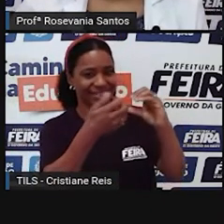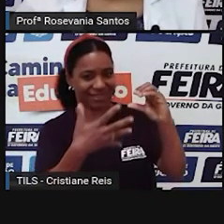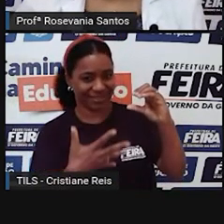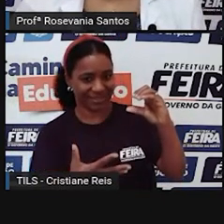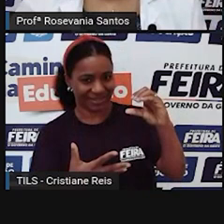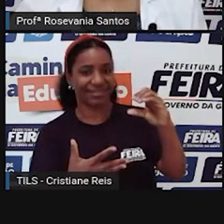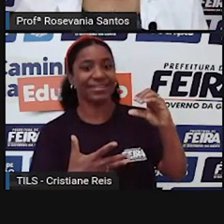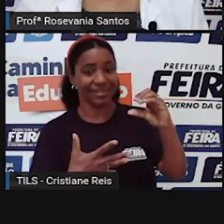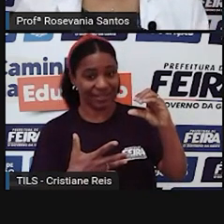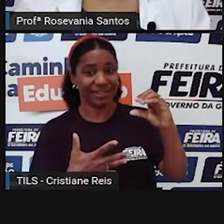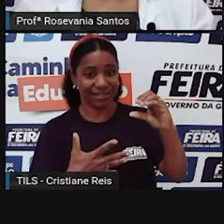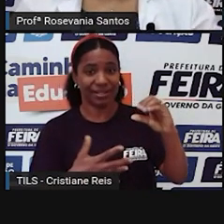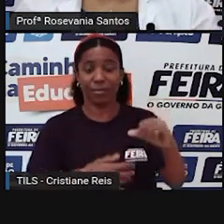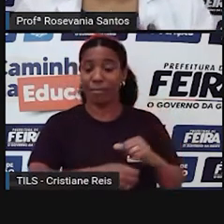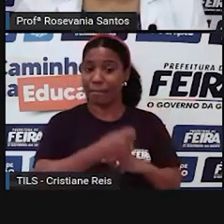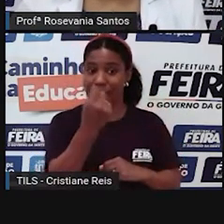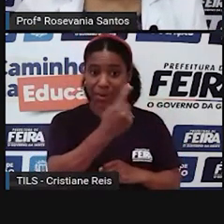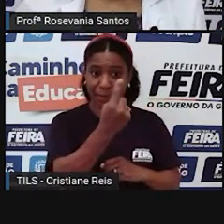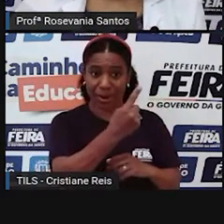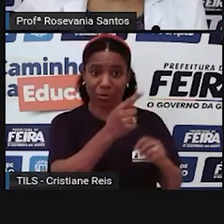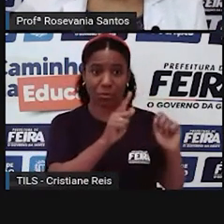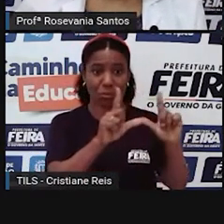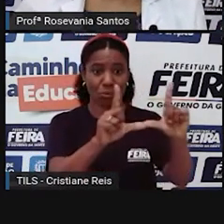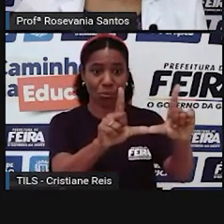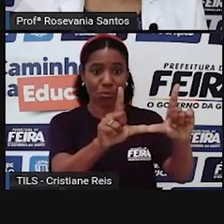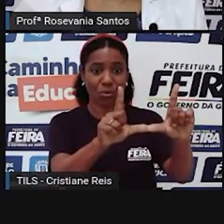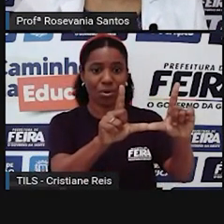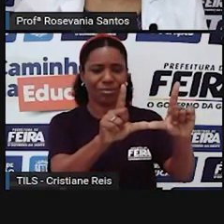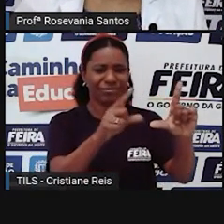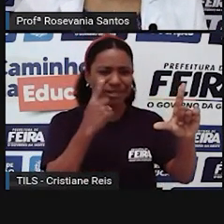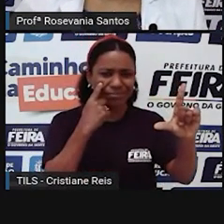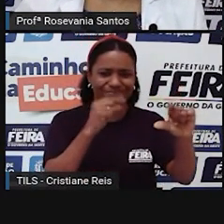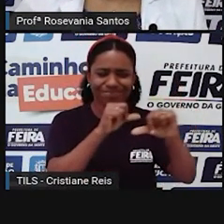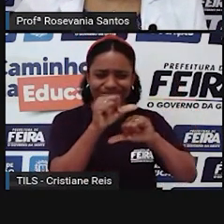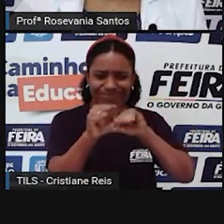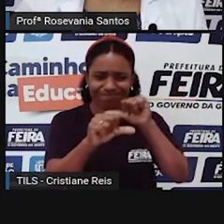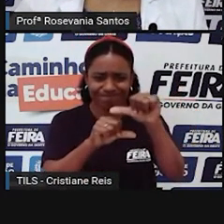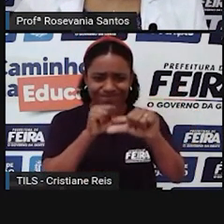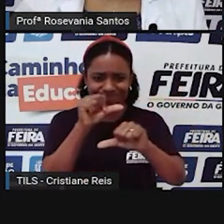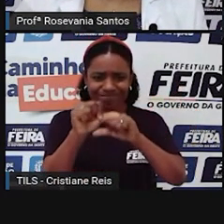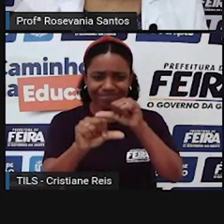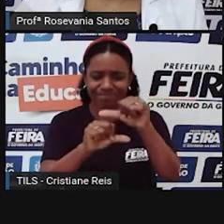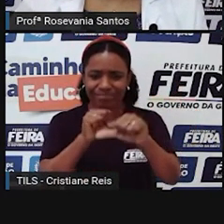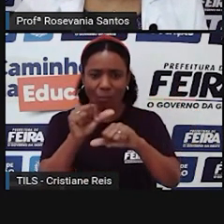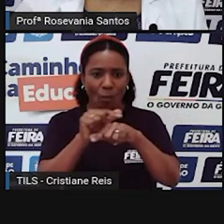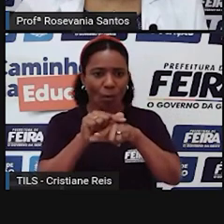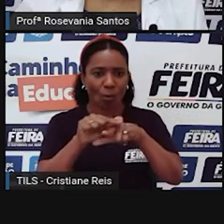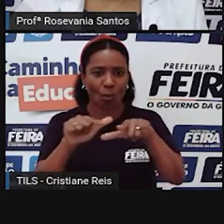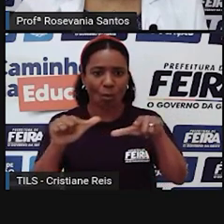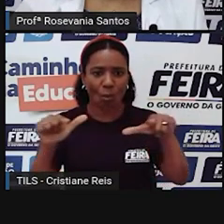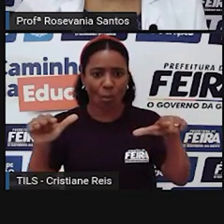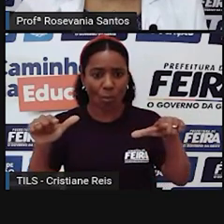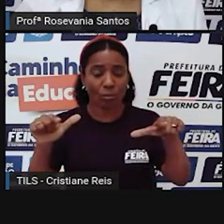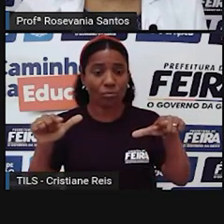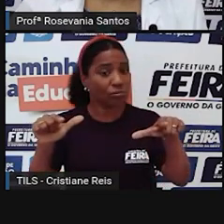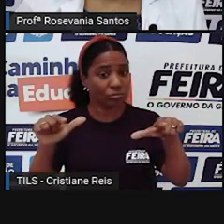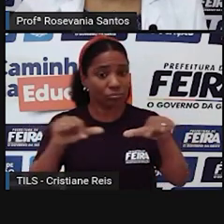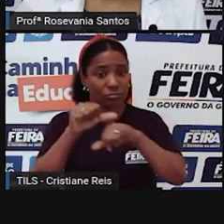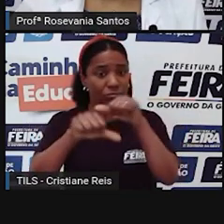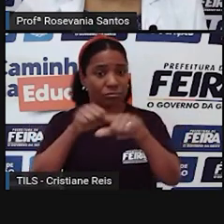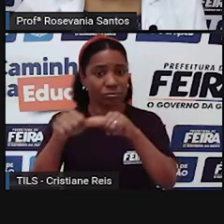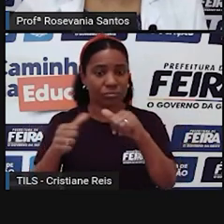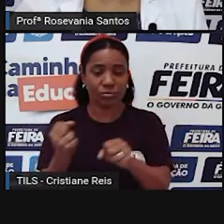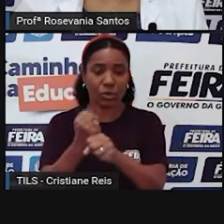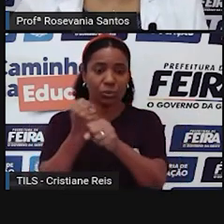daquele primeiro quadro, elas vão quase que sumindo ao longo do tempo aqui. Percebam, olha aqui as ruas agora aqui